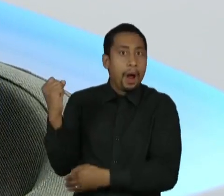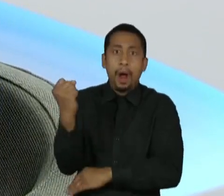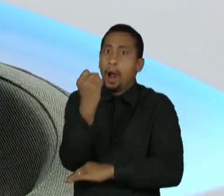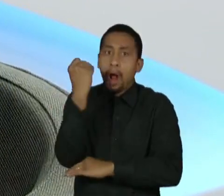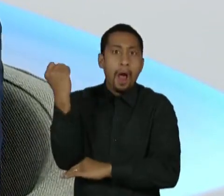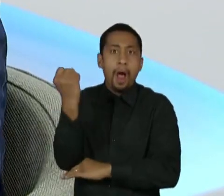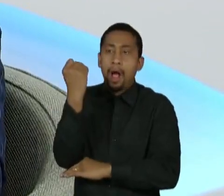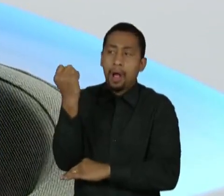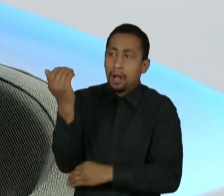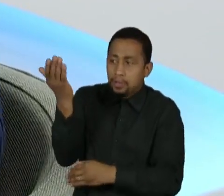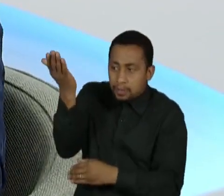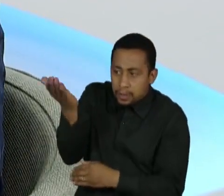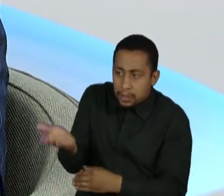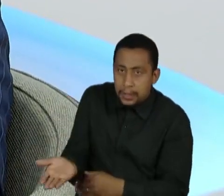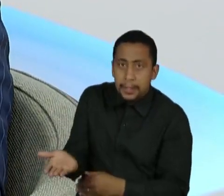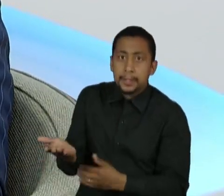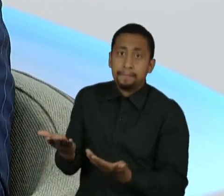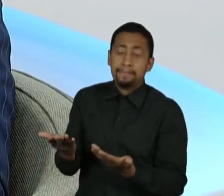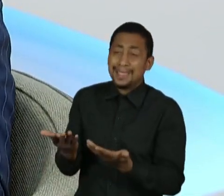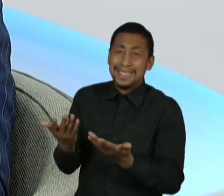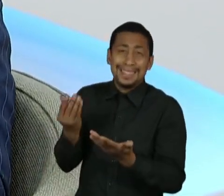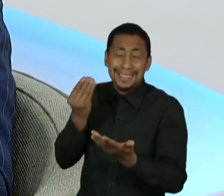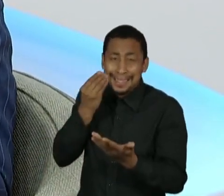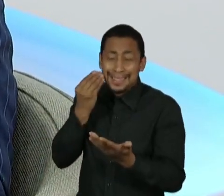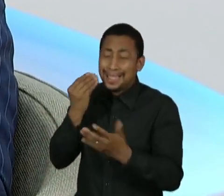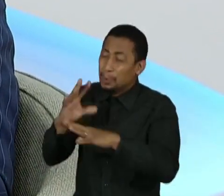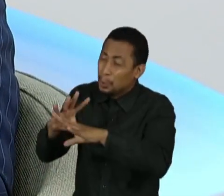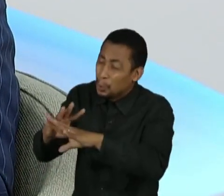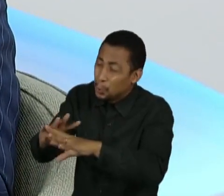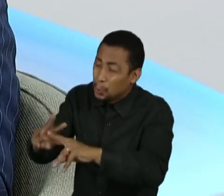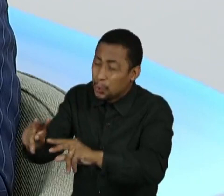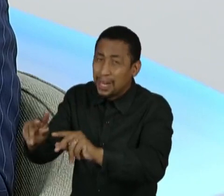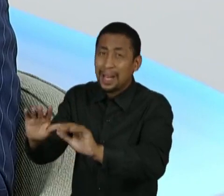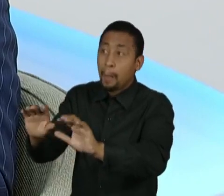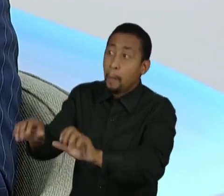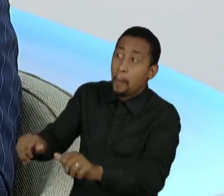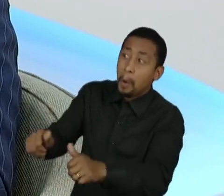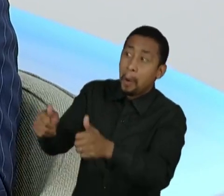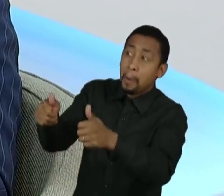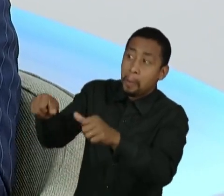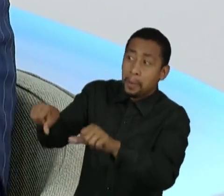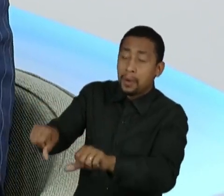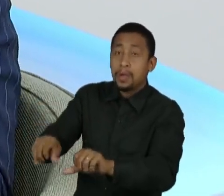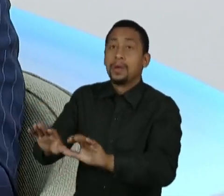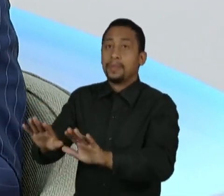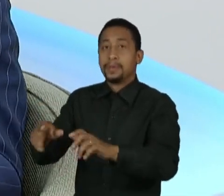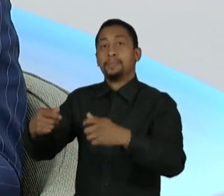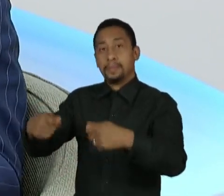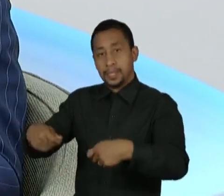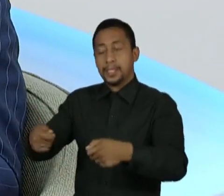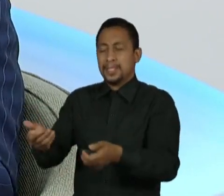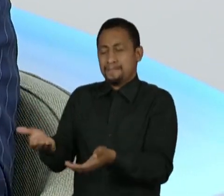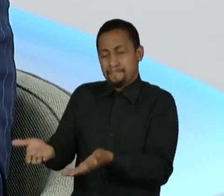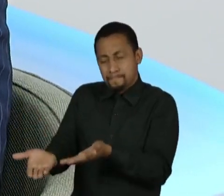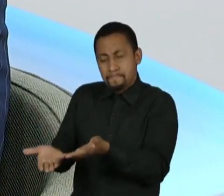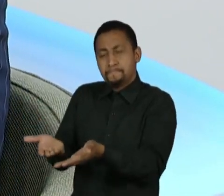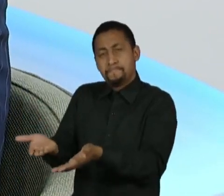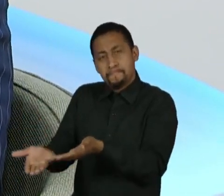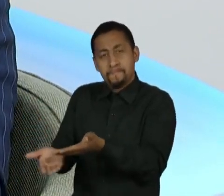curar alguém né não é melhor ou pior ela tem que ser trabalhada para outra vez dirimir